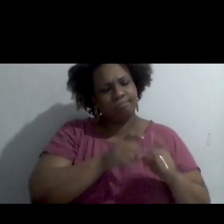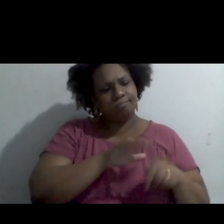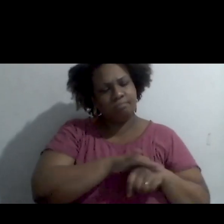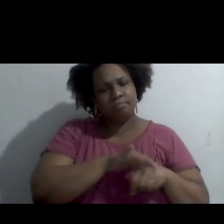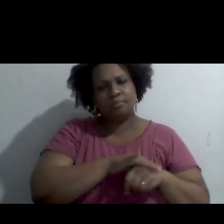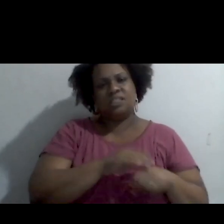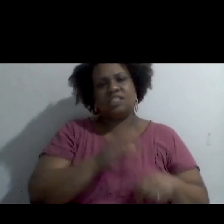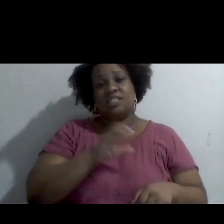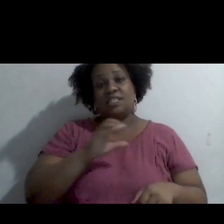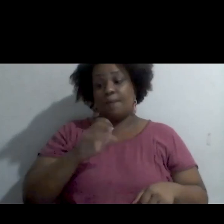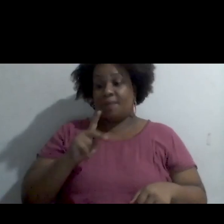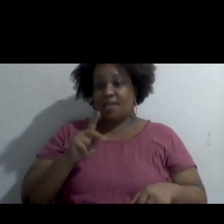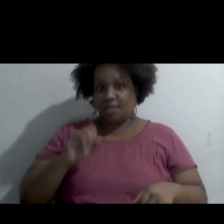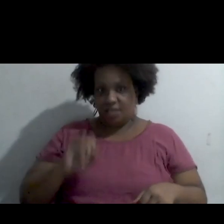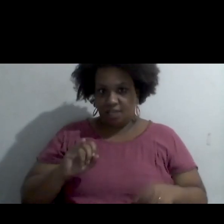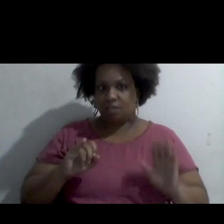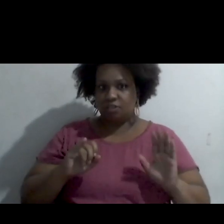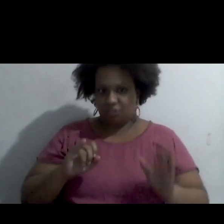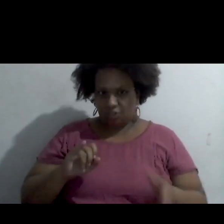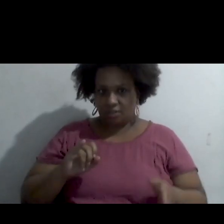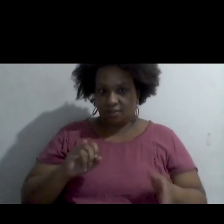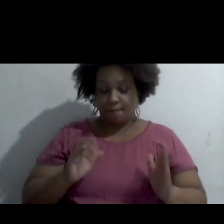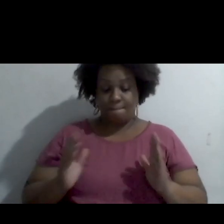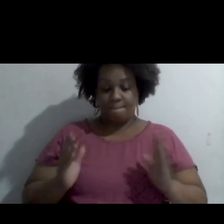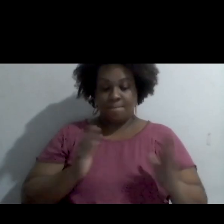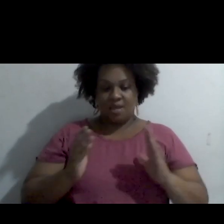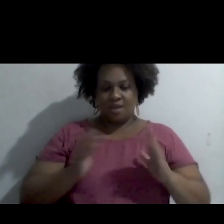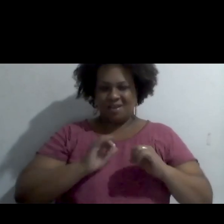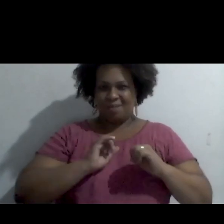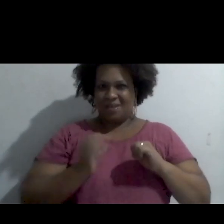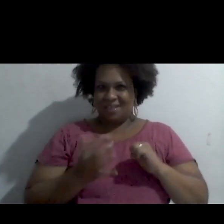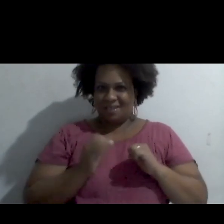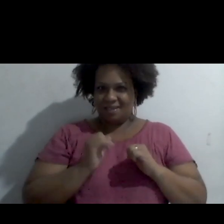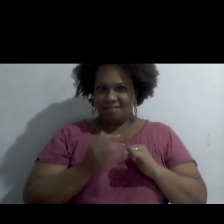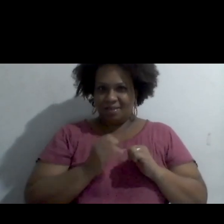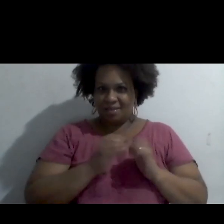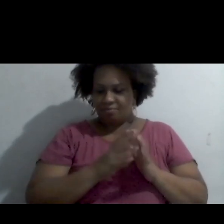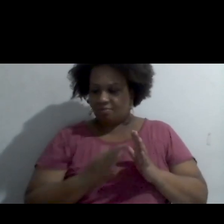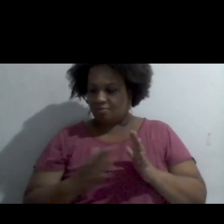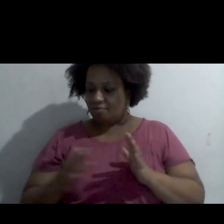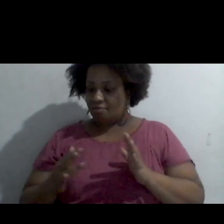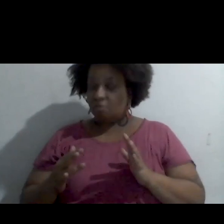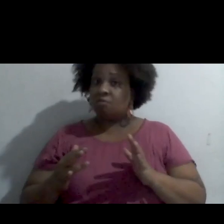com o CCPI. E durante o período da pandemia, a gente conseguiu,